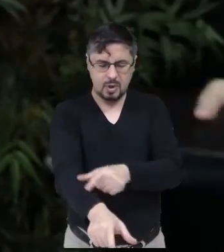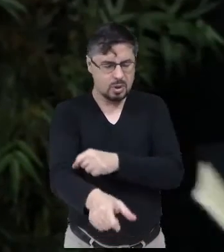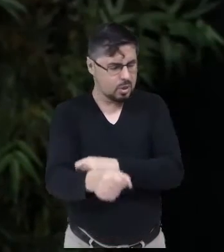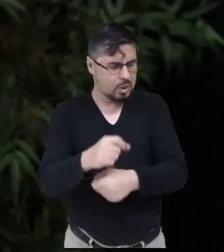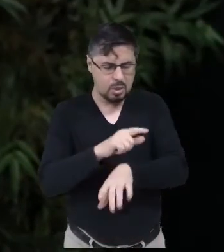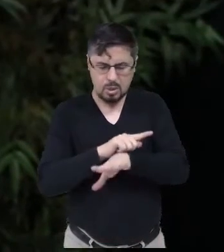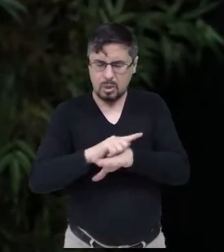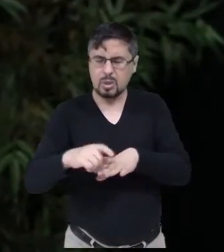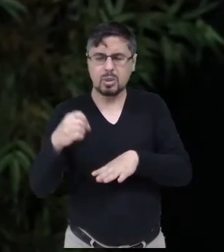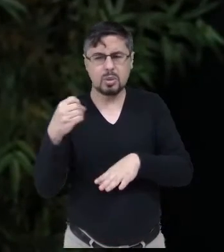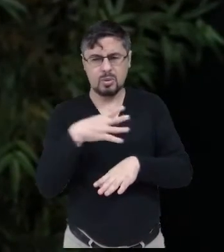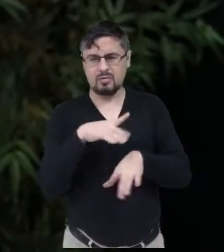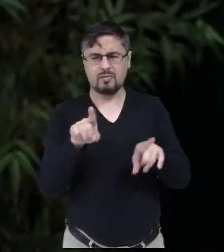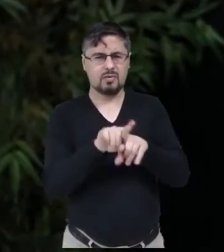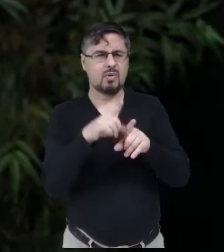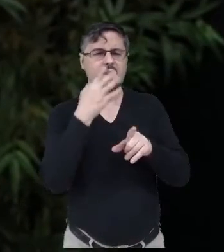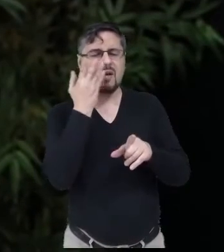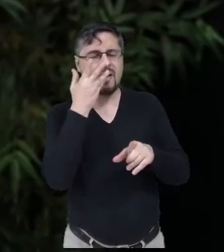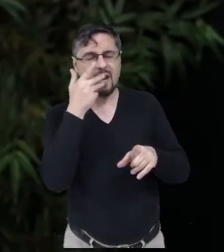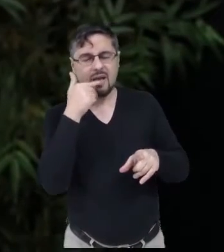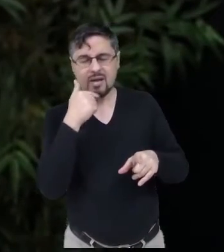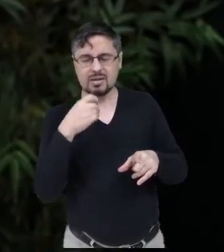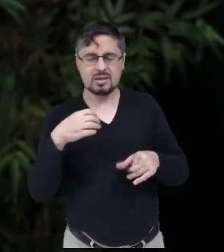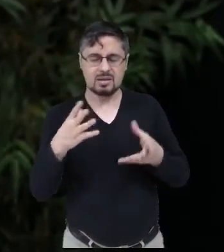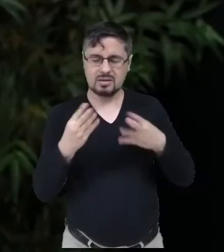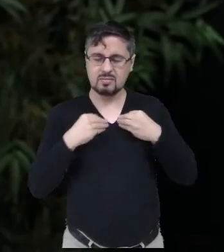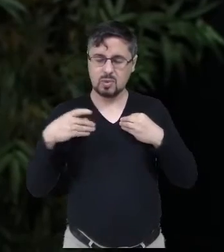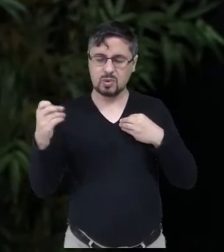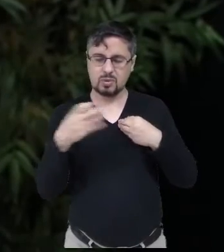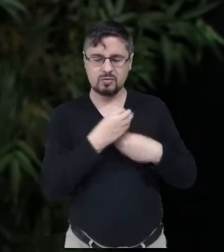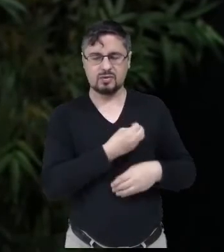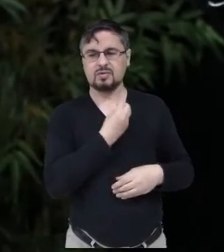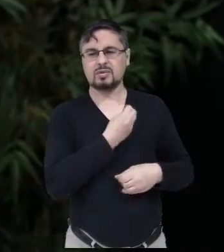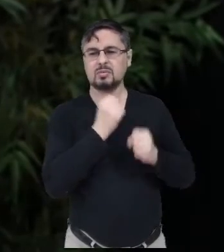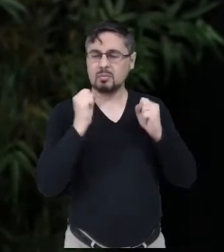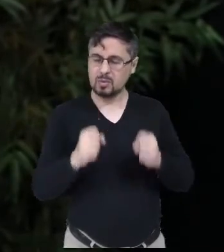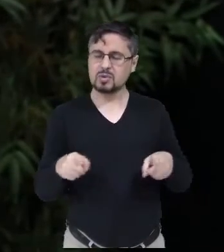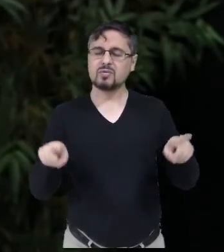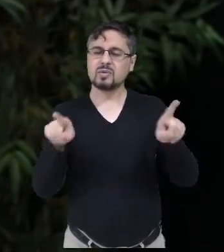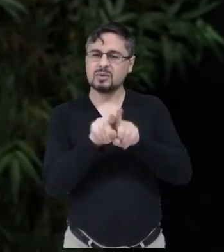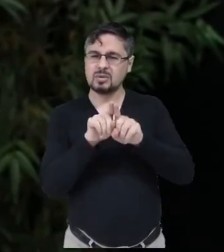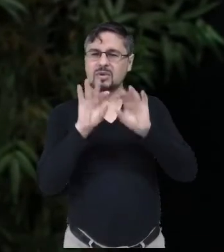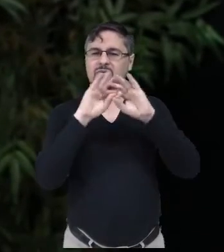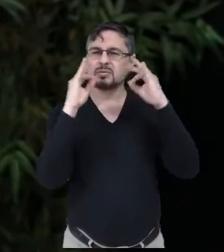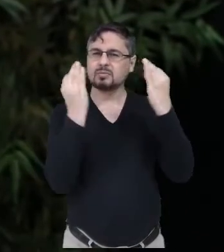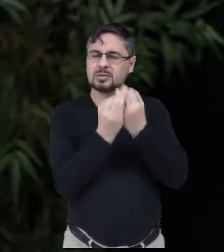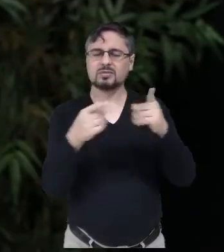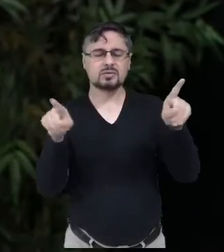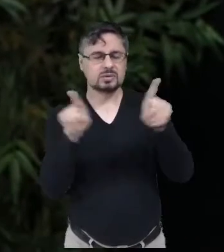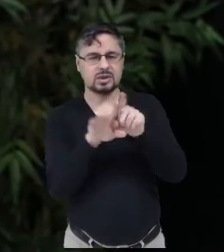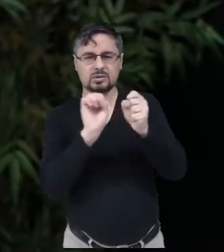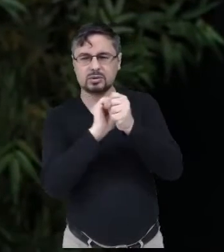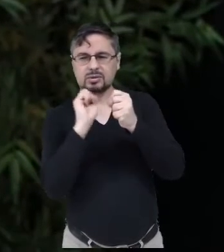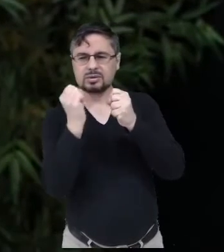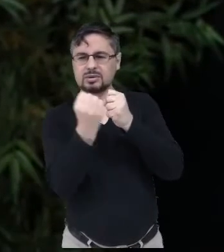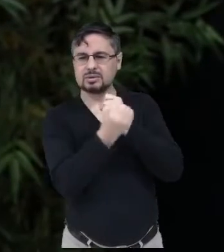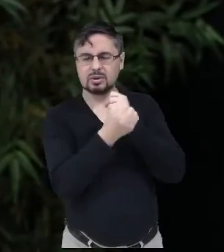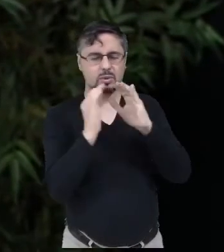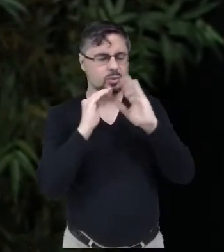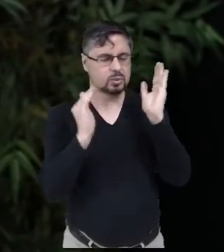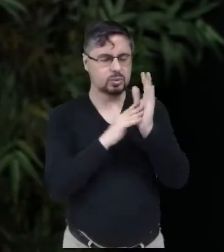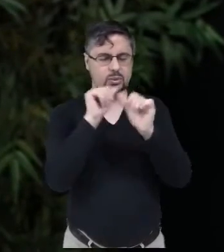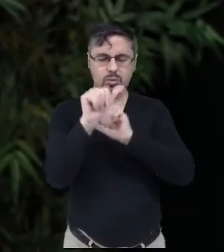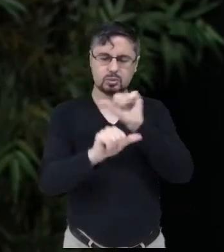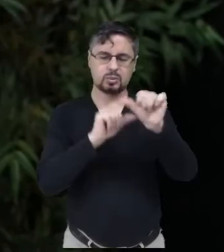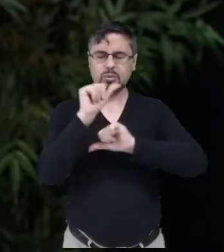como a de um bebê. Ele recebeu uma nova vida e pode agora voltar à sua família, voltar à sociedade. Tudo mudou quando ele sentiu